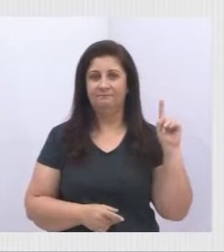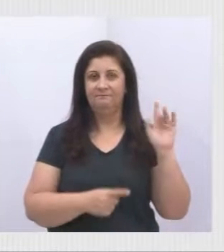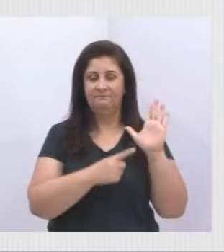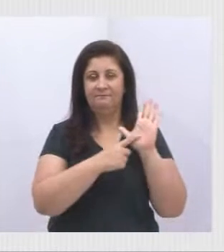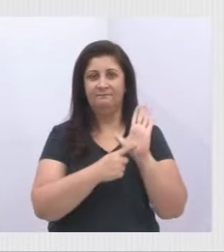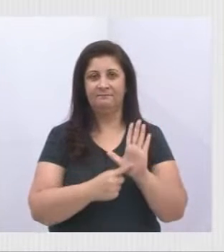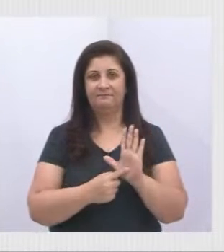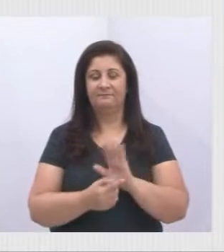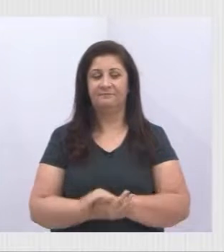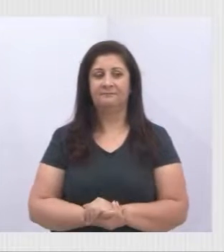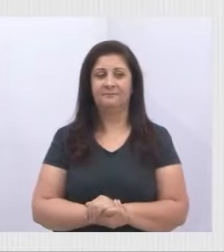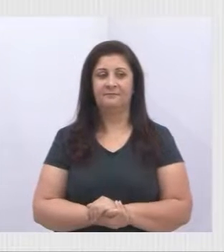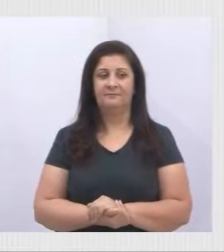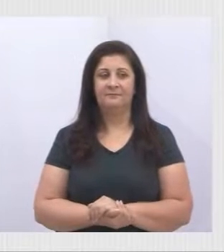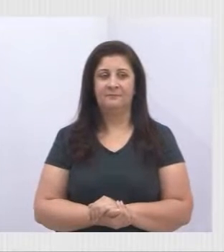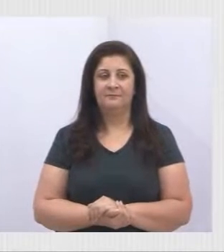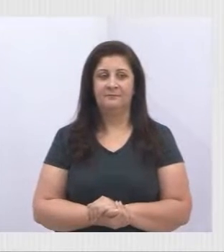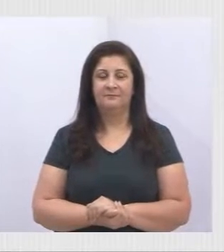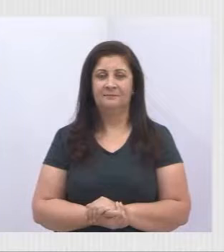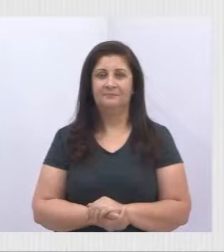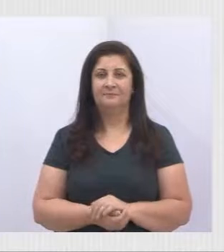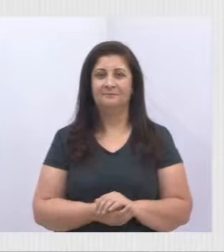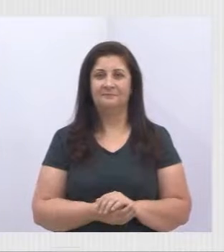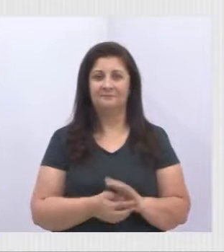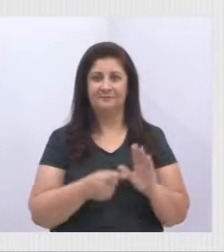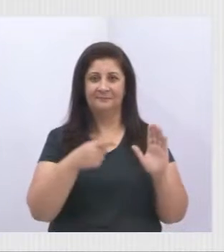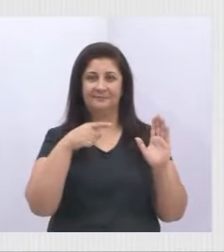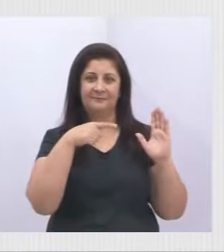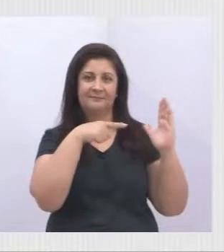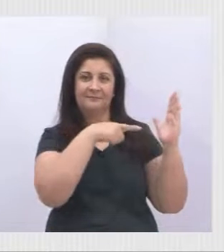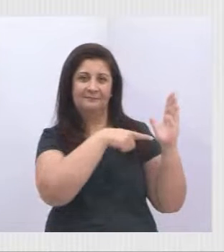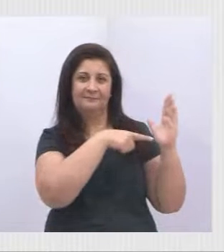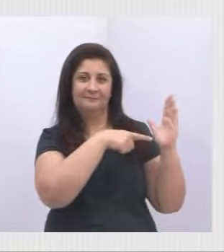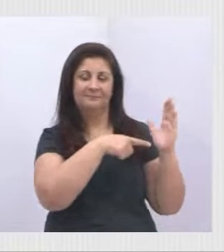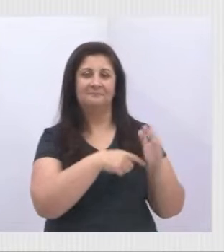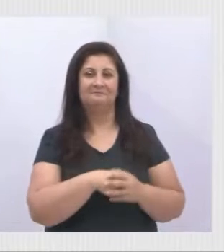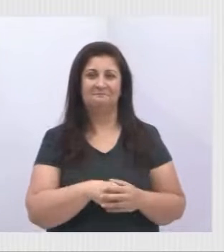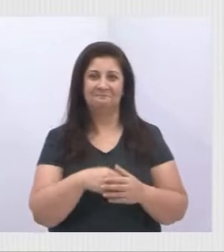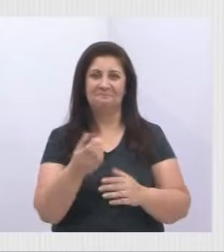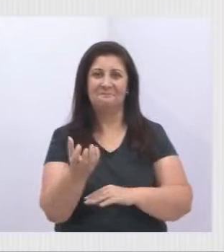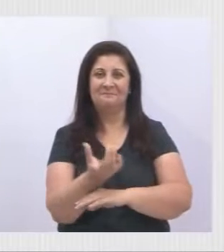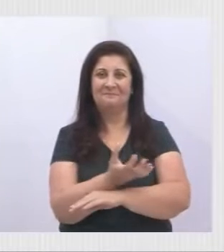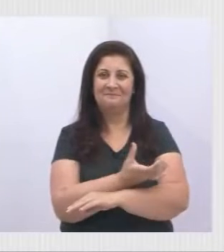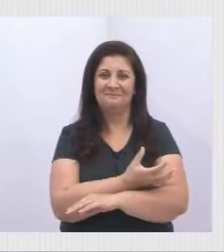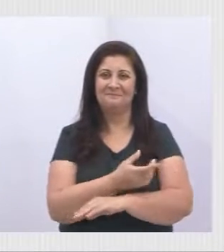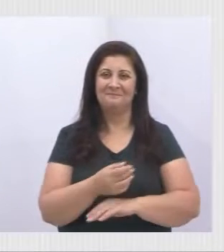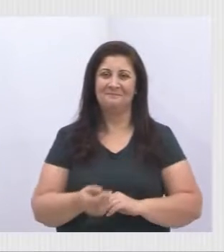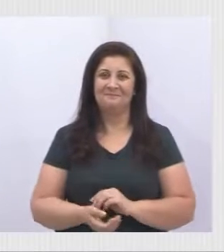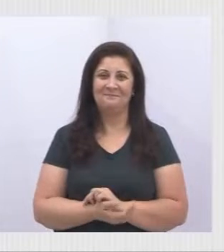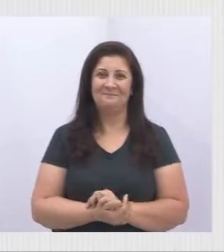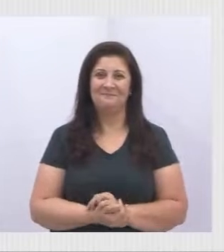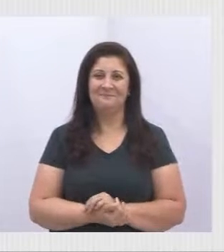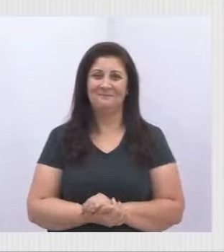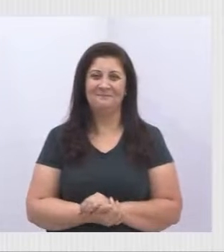Andrade. Olha, tem que capinar aqui lá. Olha a situação que está ali.